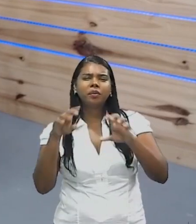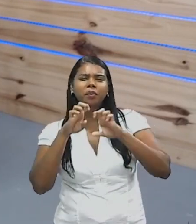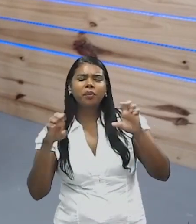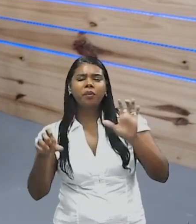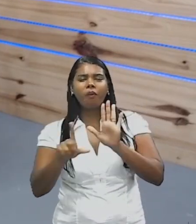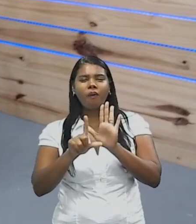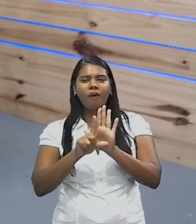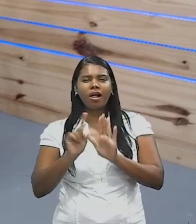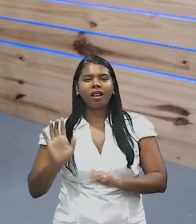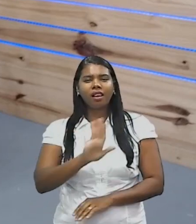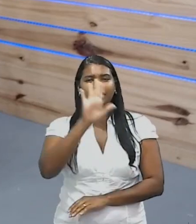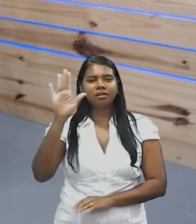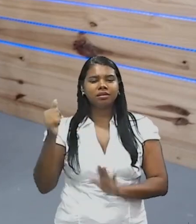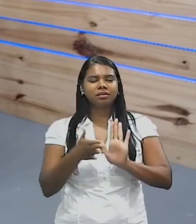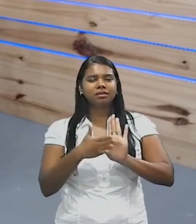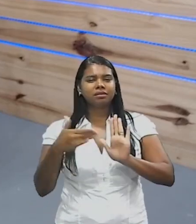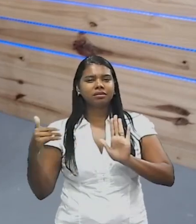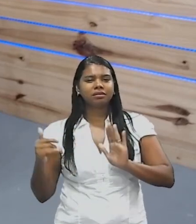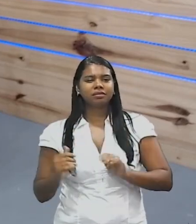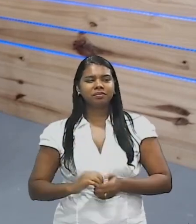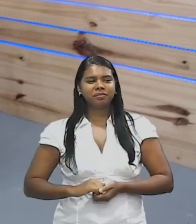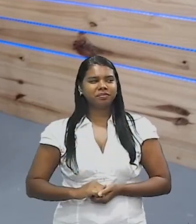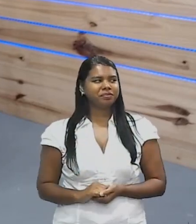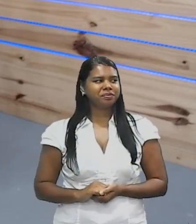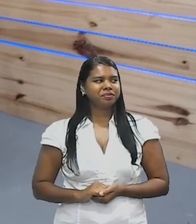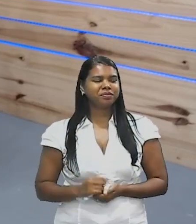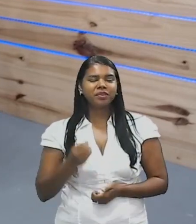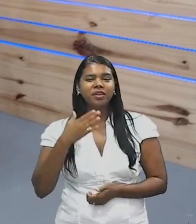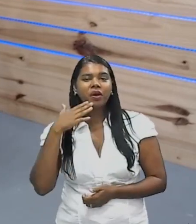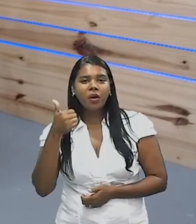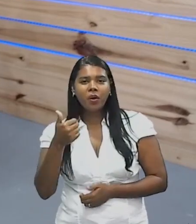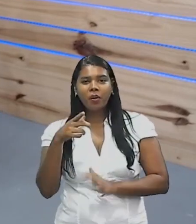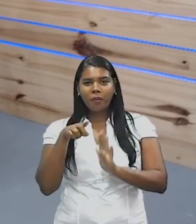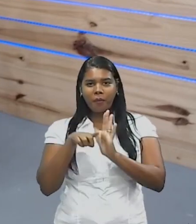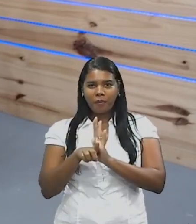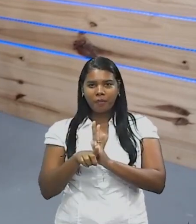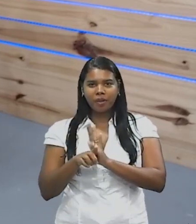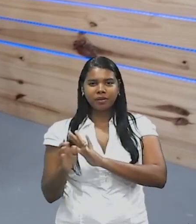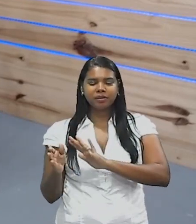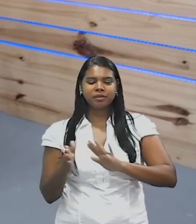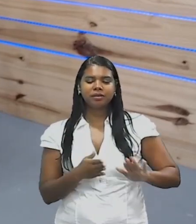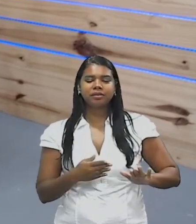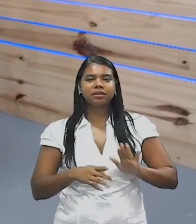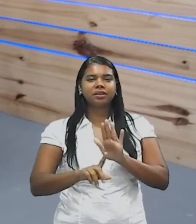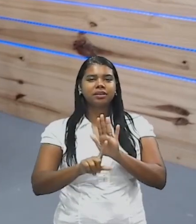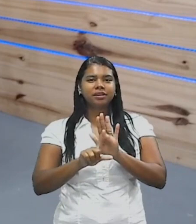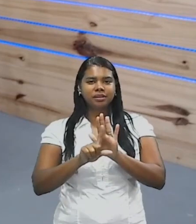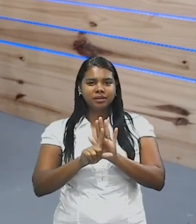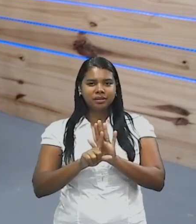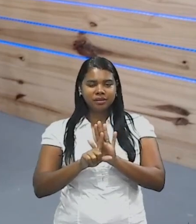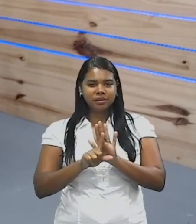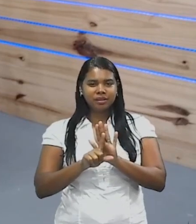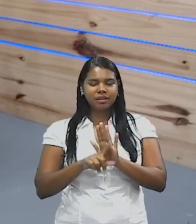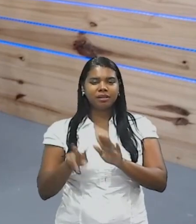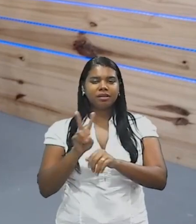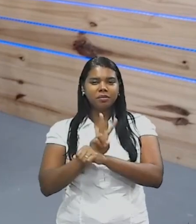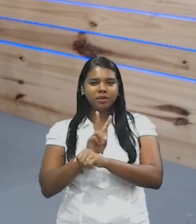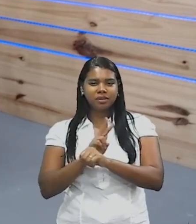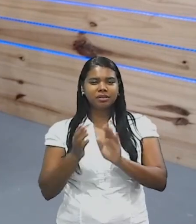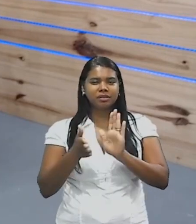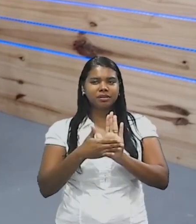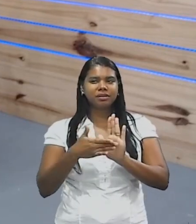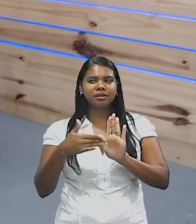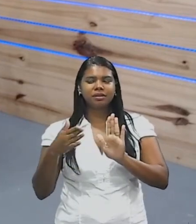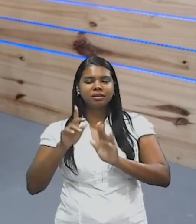Geral da Proteção de Dados? Ótima pergunta. Seguinte, a Lei, né, Geral de Proteção de Dados,